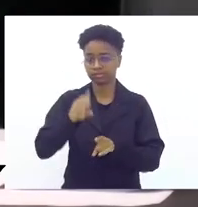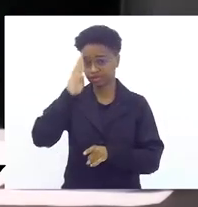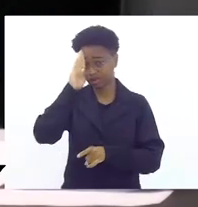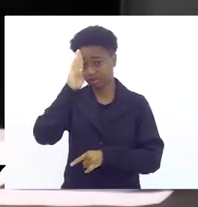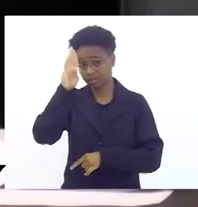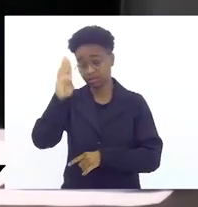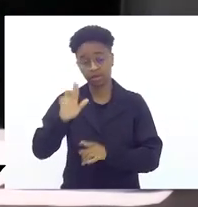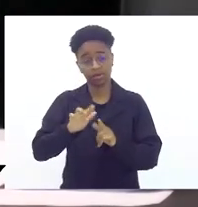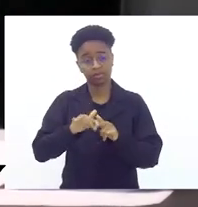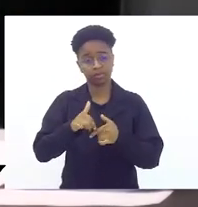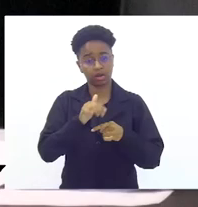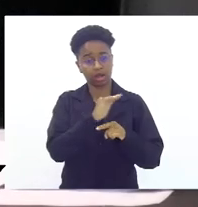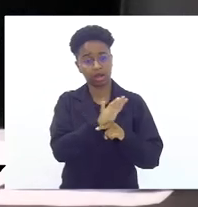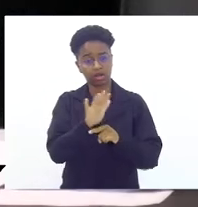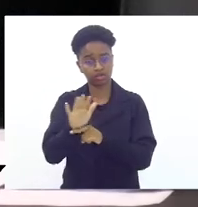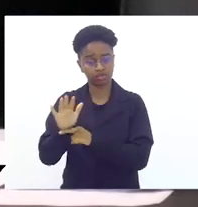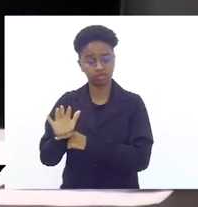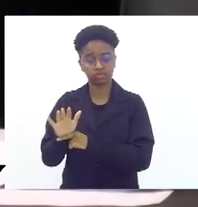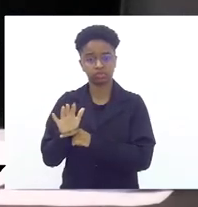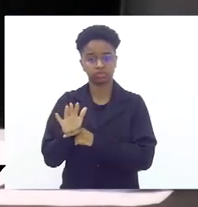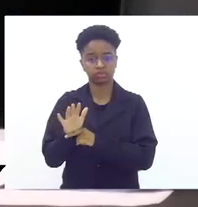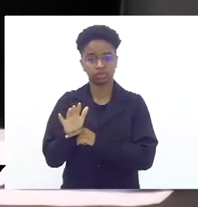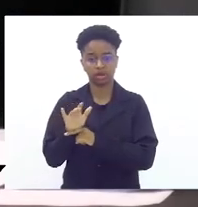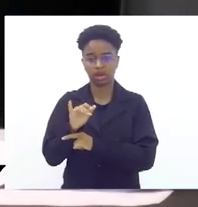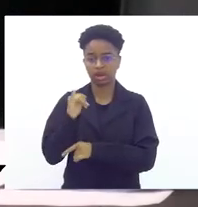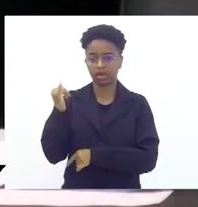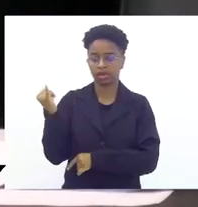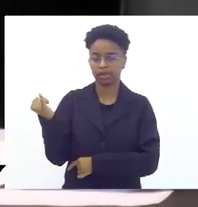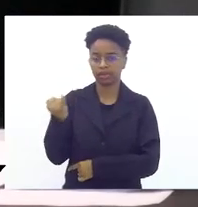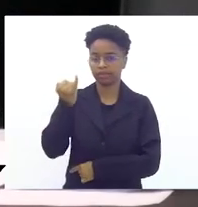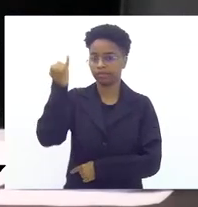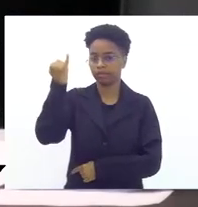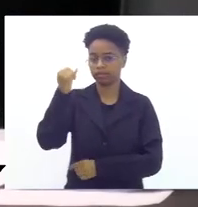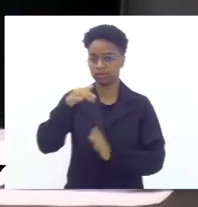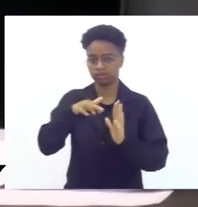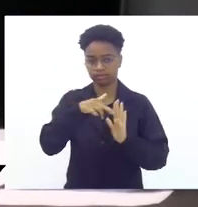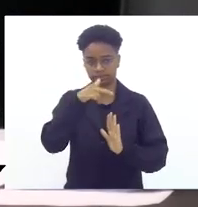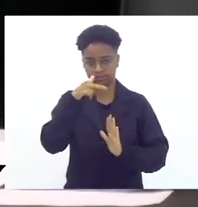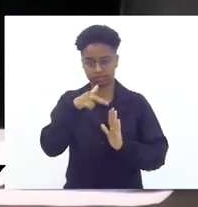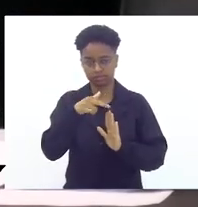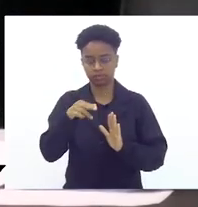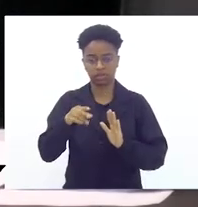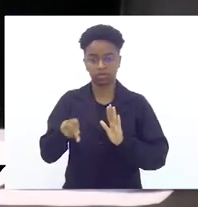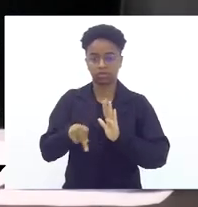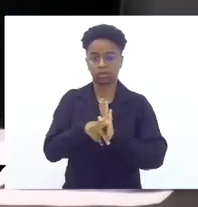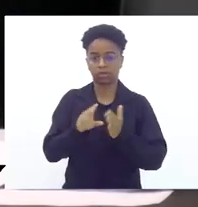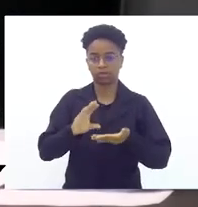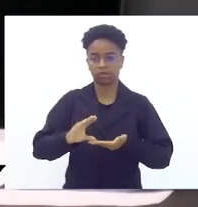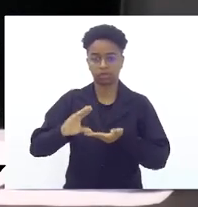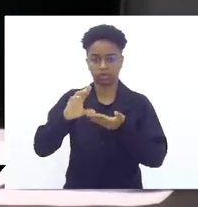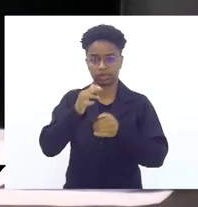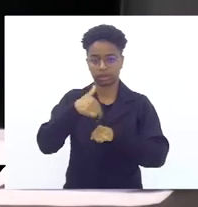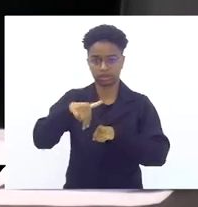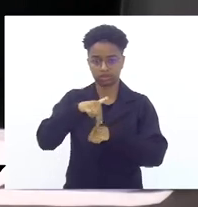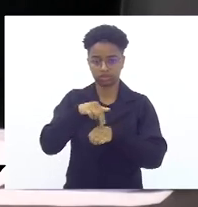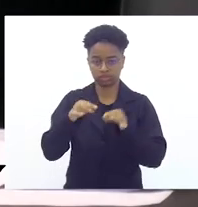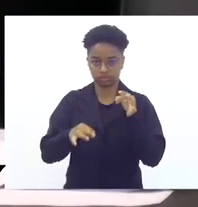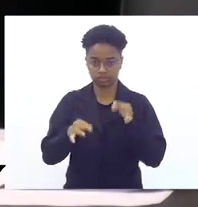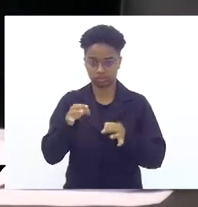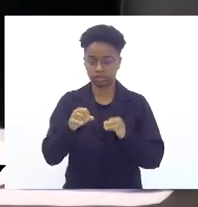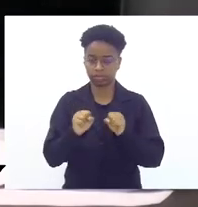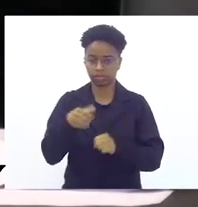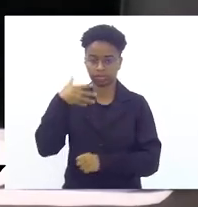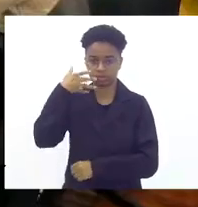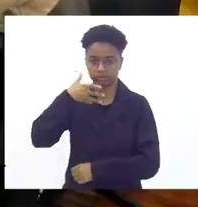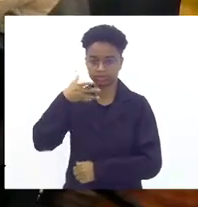pela sua contribuição a essa importante resolução do Conselho Nacional de Justiça palavra é sua